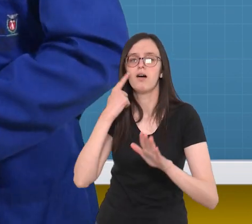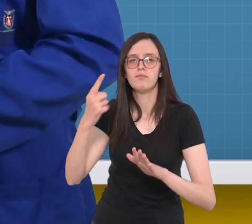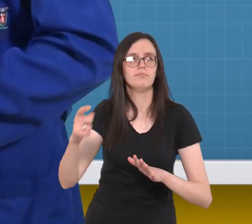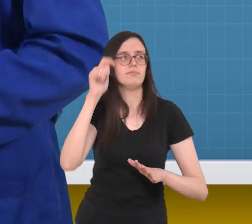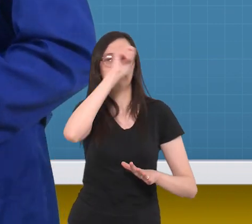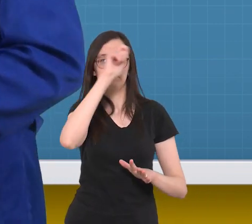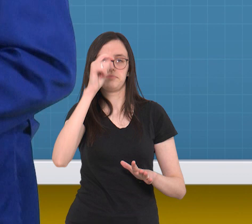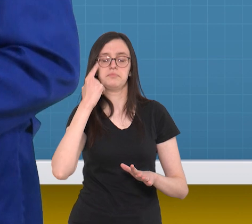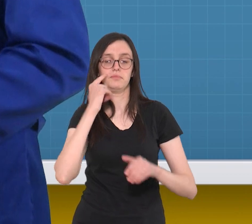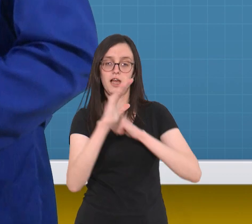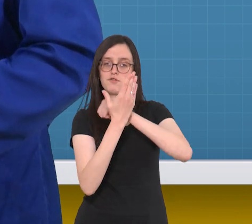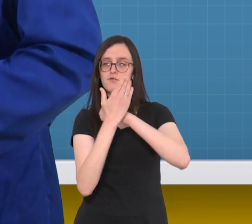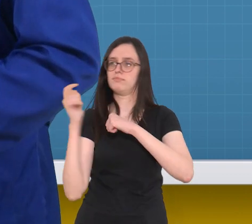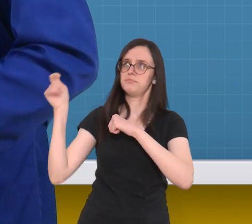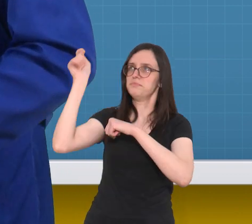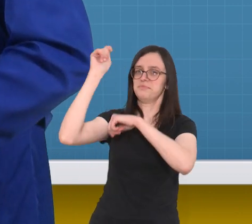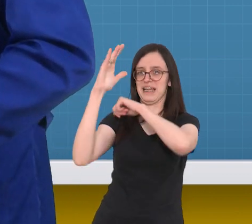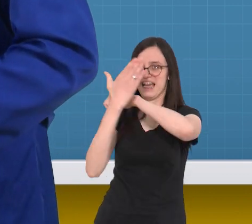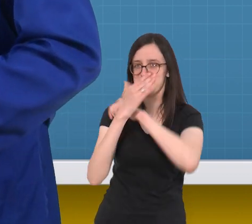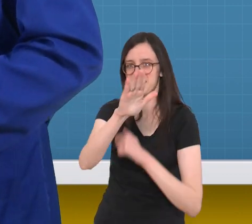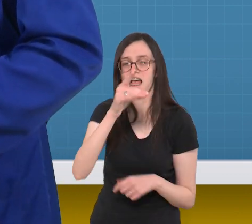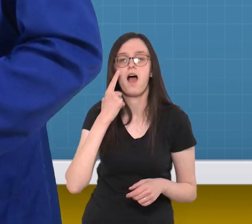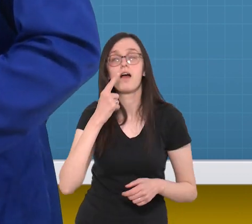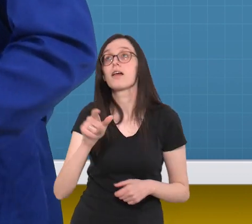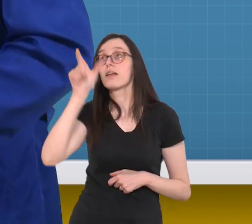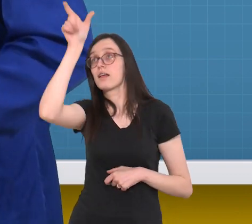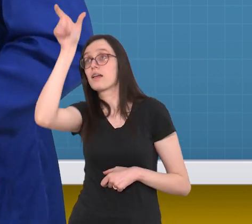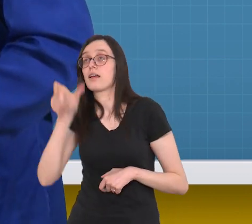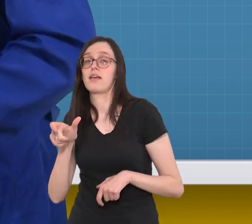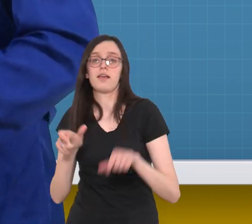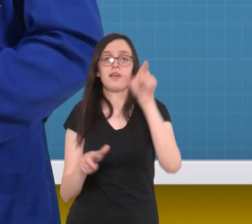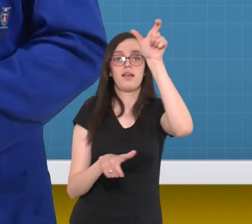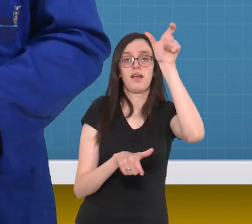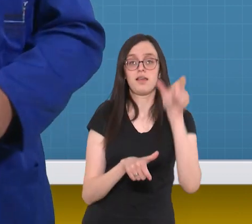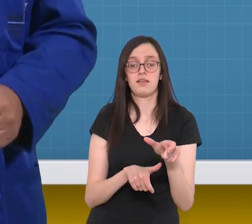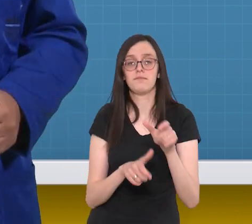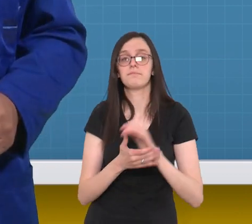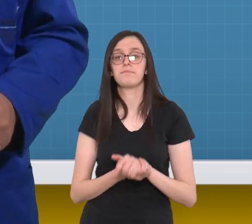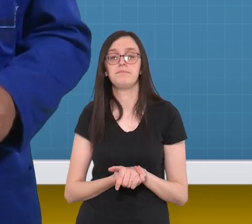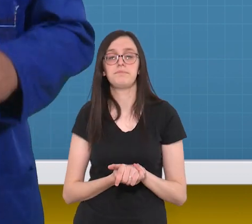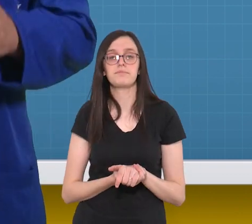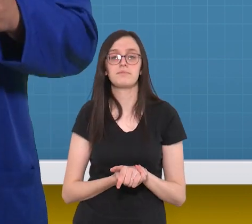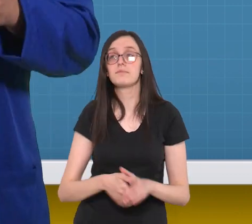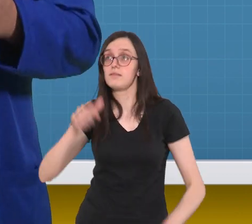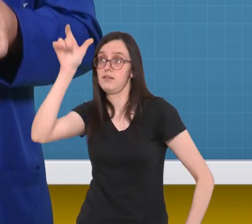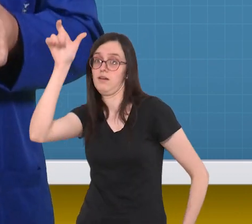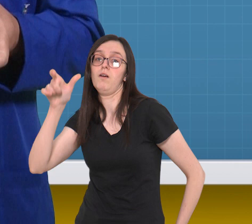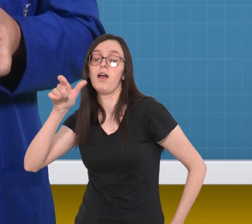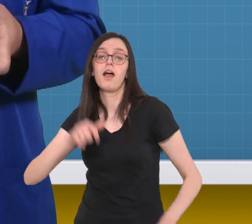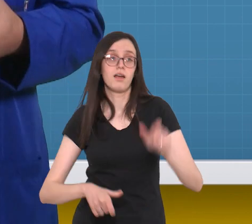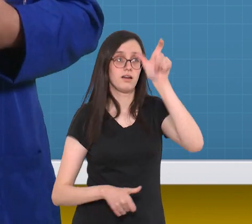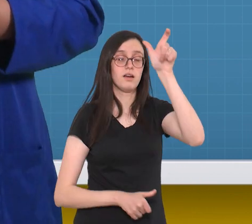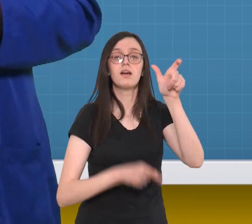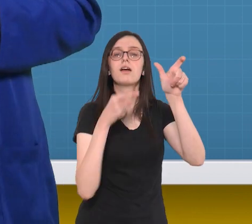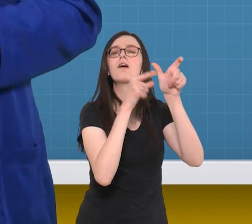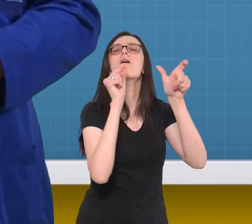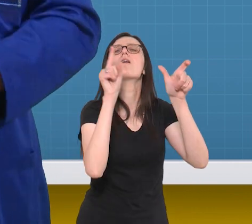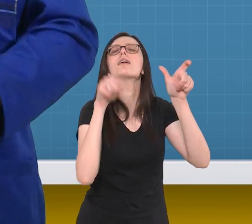Giz, me ajude nisso. Ao lado dessa coluna, cria uma outra. Nessa outra coluna, você vai colocar